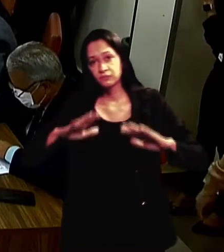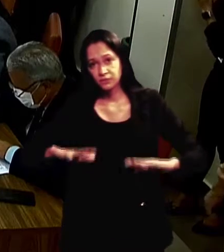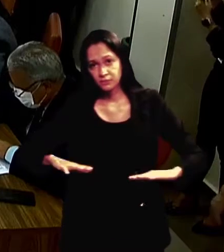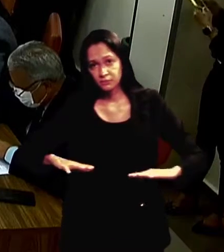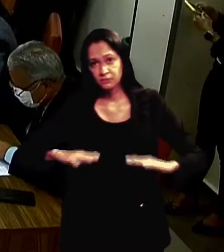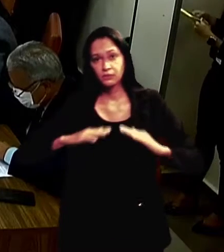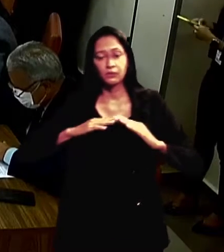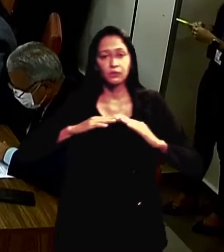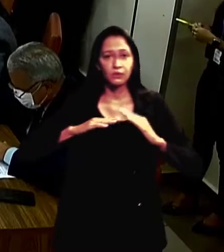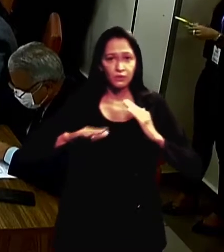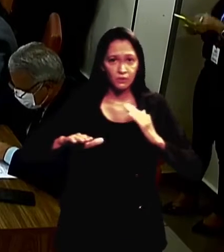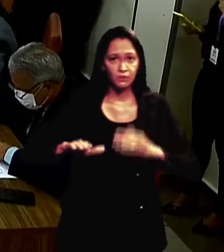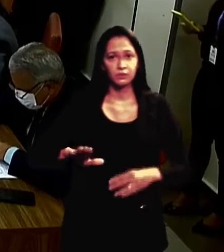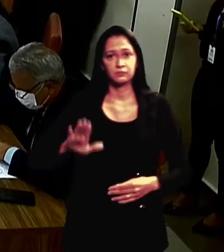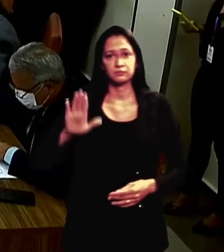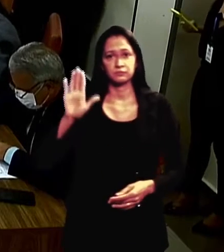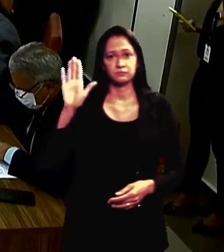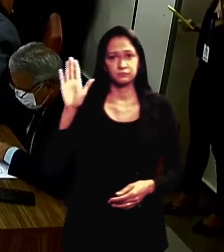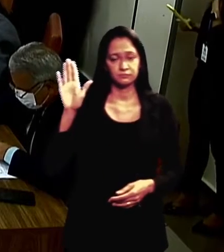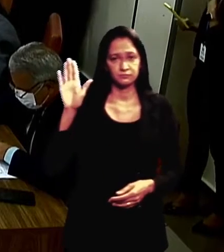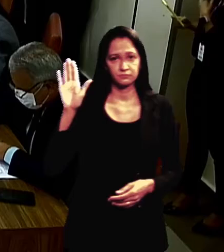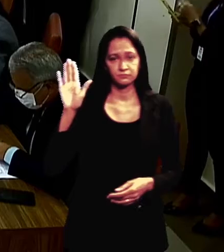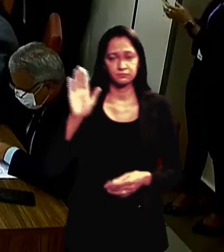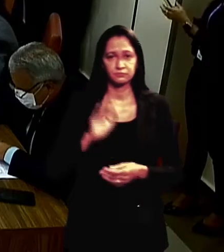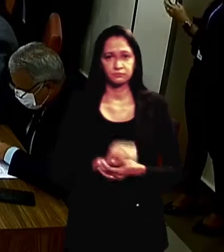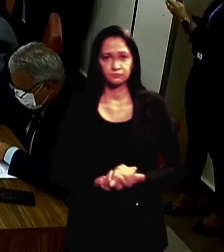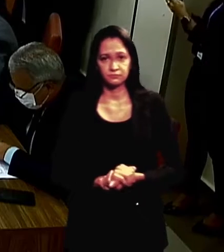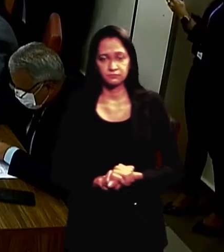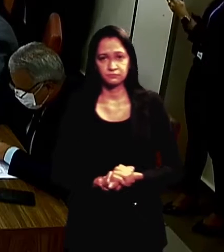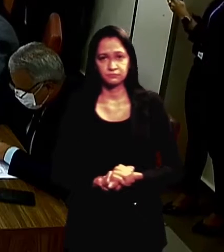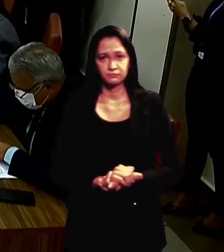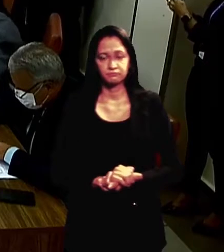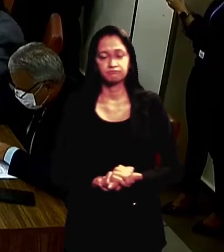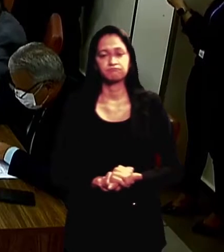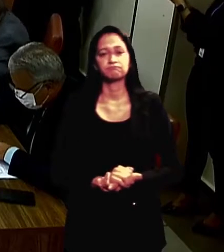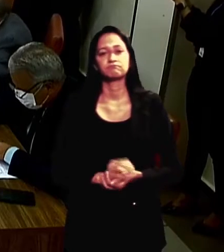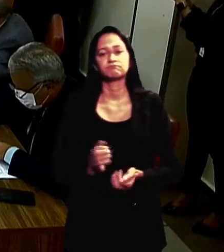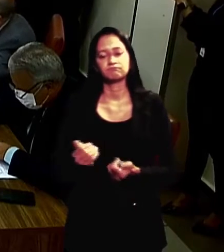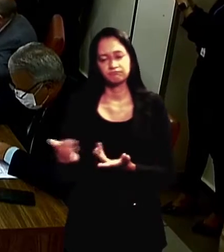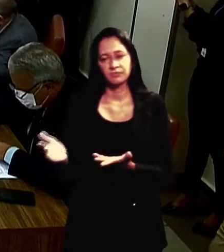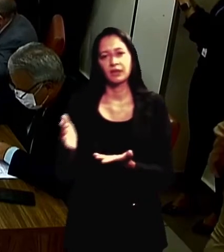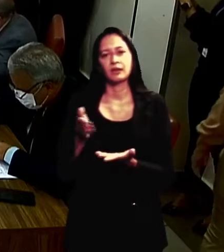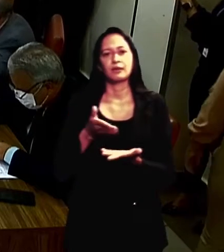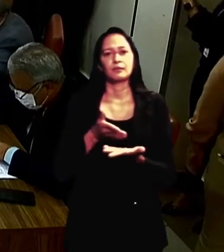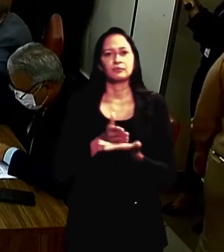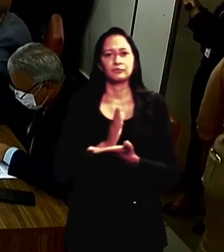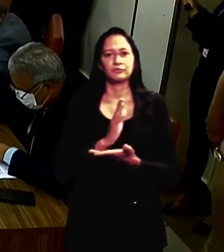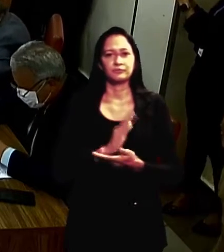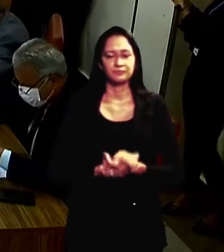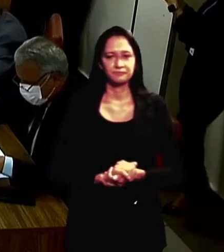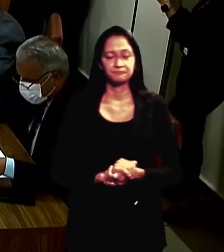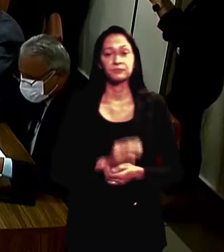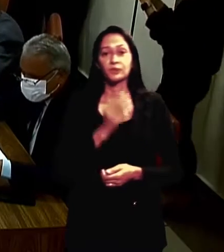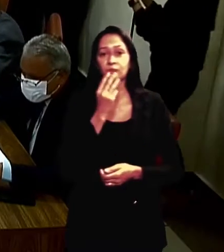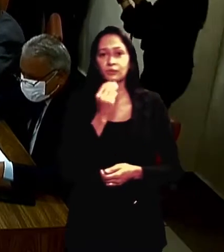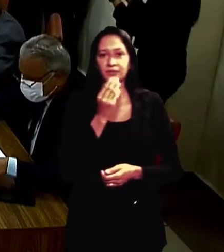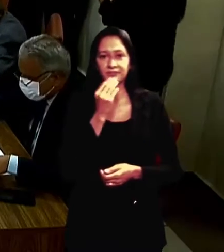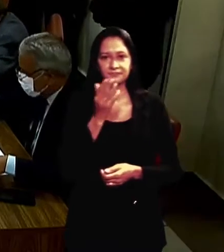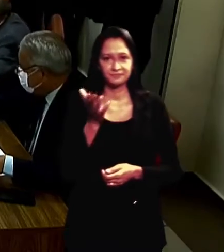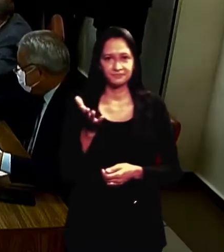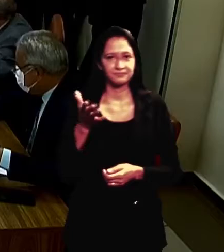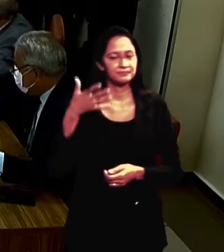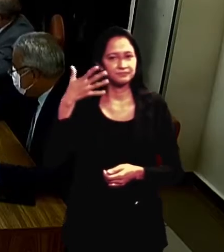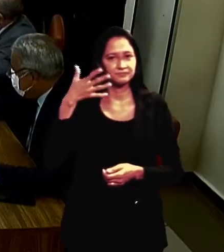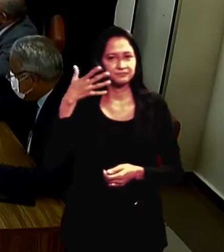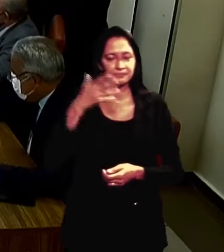Os favoráveis se manifestam como estão, os contrários se manifestem. Pedido de vistas aprovado. Vereador William Veloso, com a palavra.